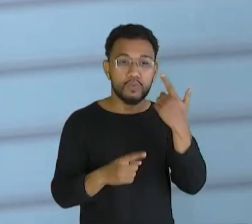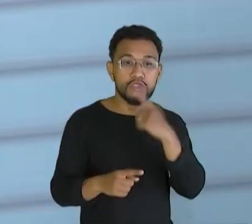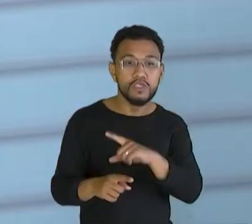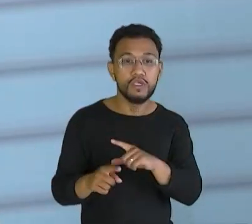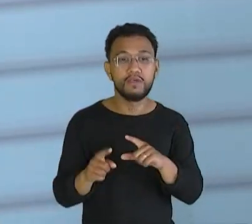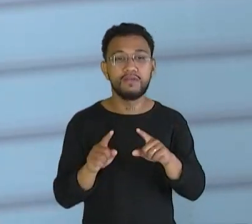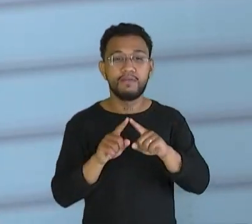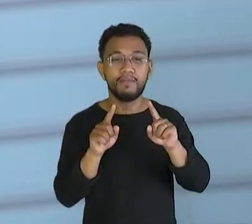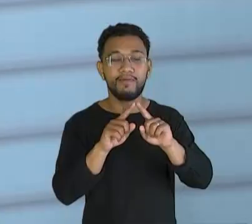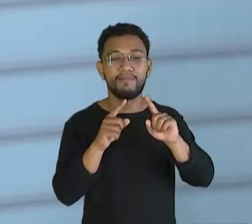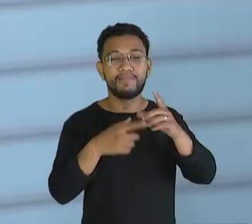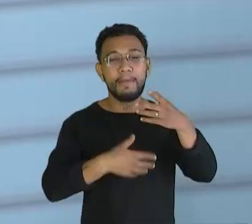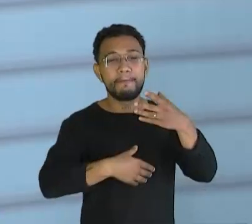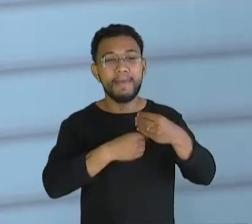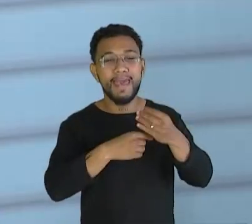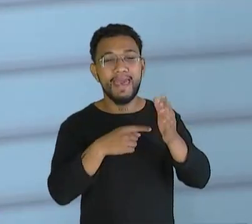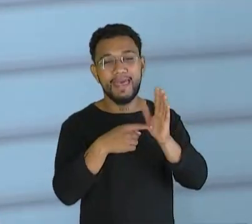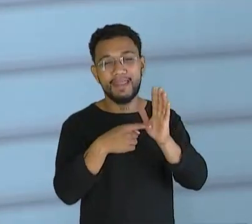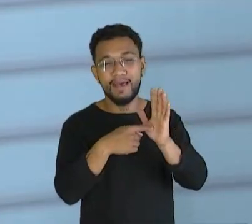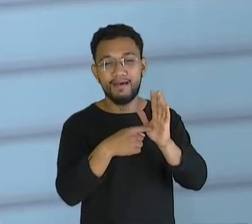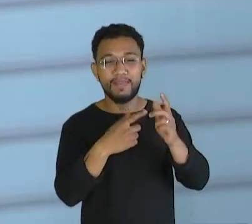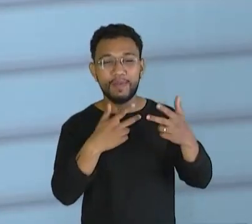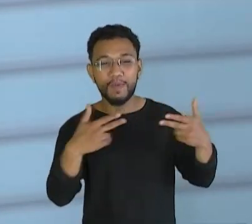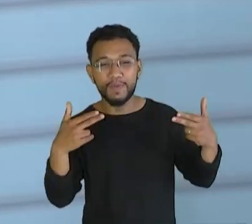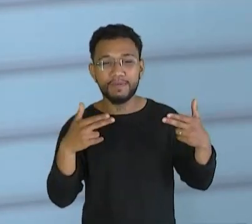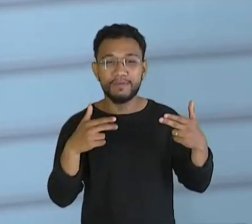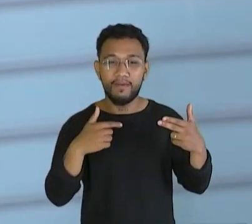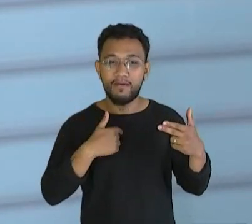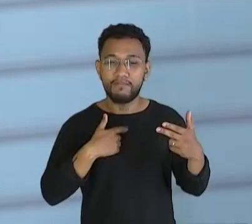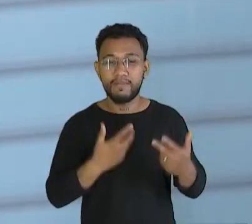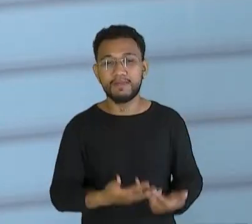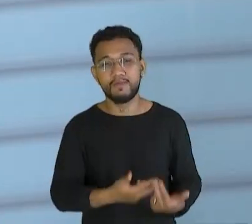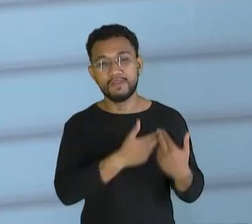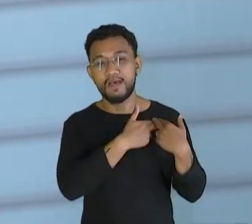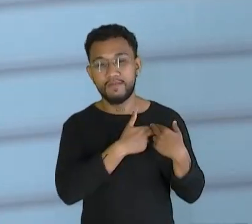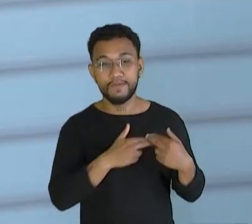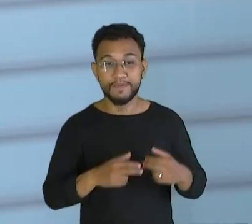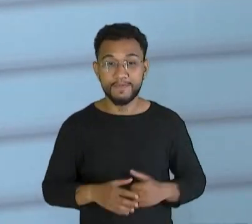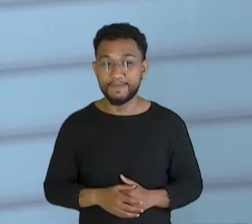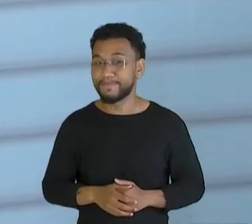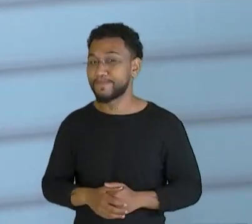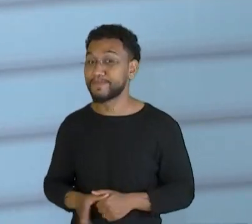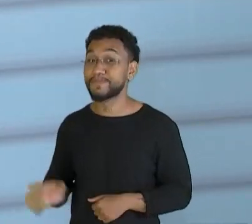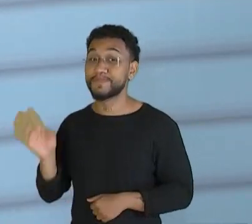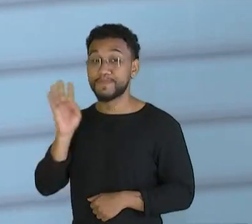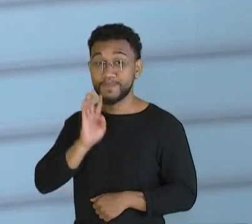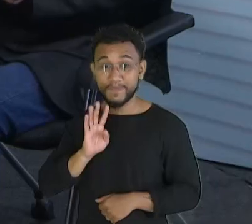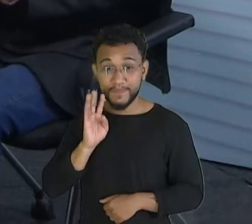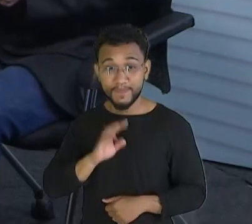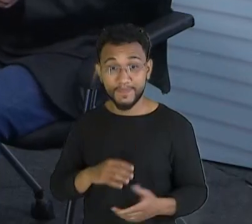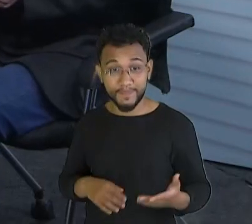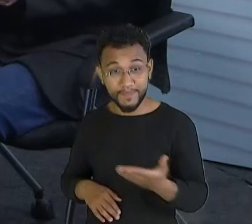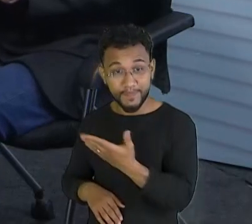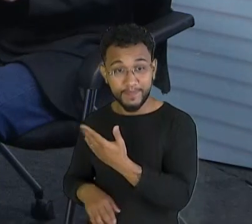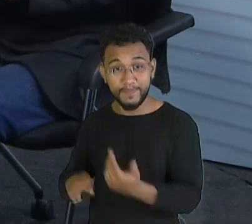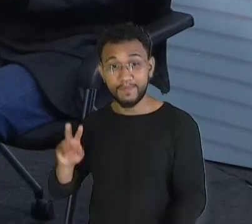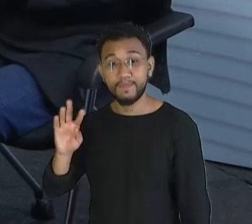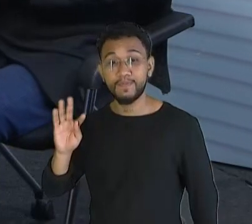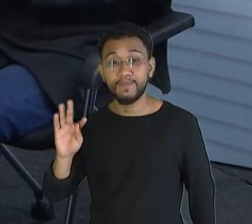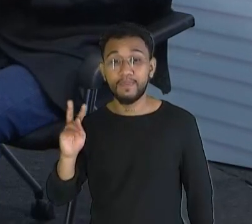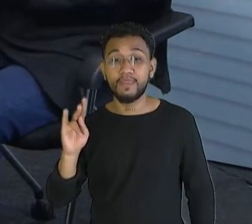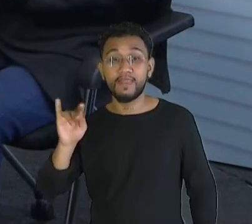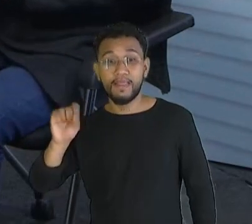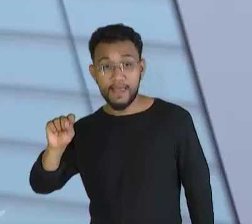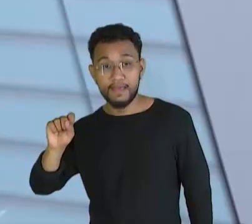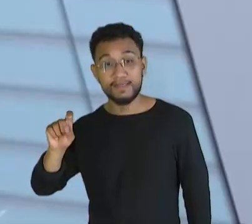emendas parlamentares, e é basicamente isso a minha função. Muito legal. Está aqui a Thaís Berdini, que é a presidente da Casa do Estudante, e a Vitória, acabou